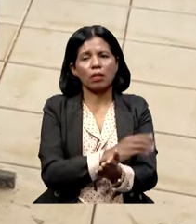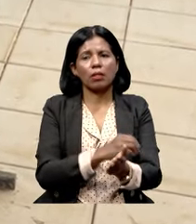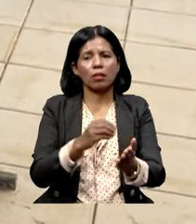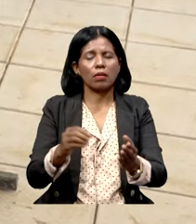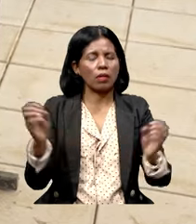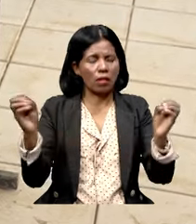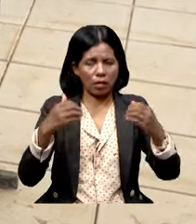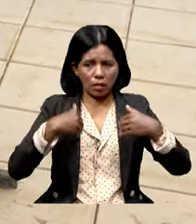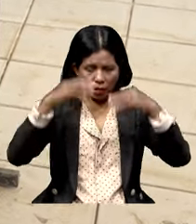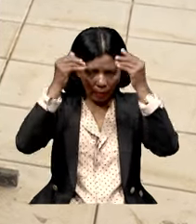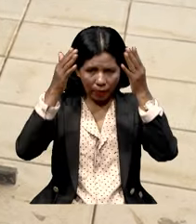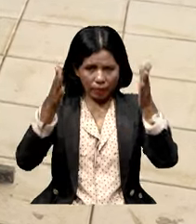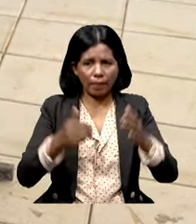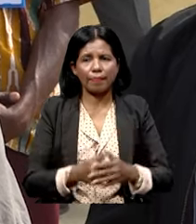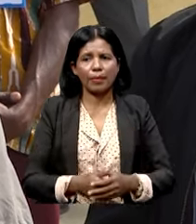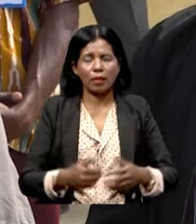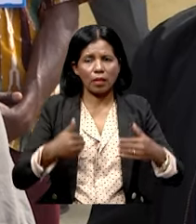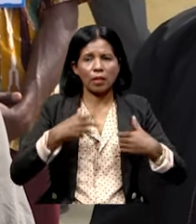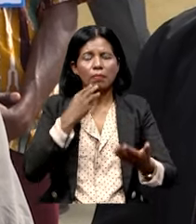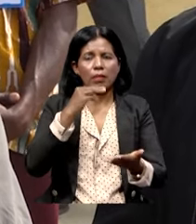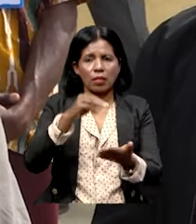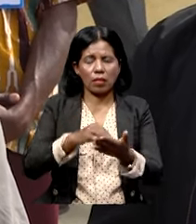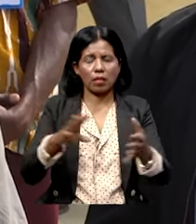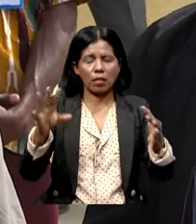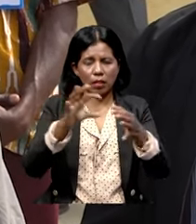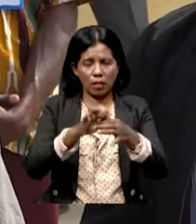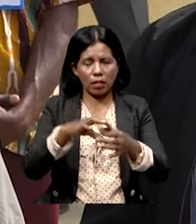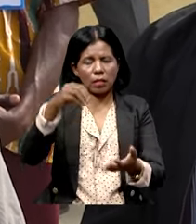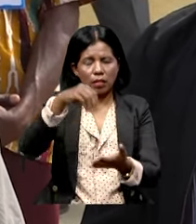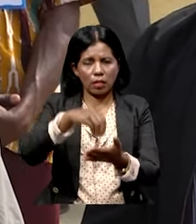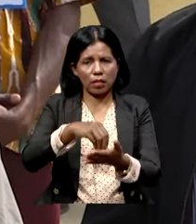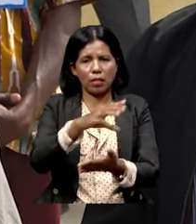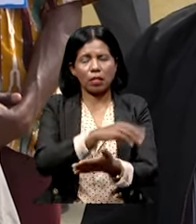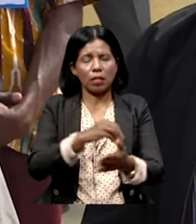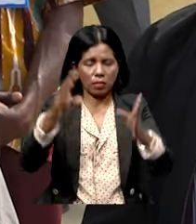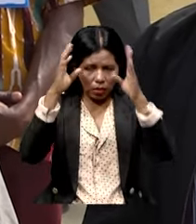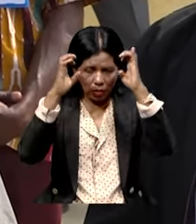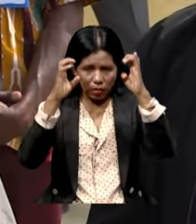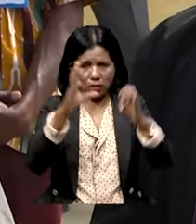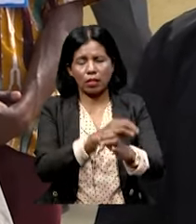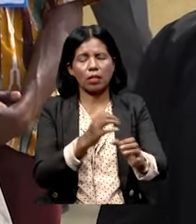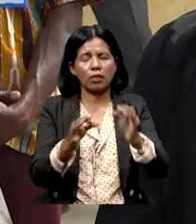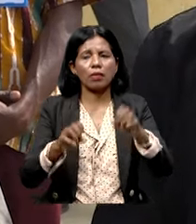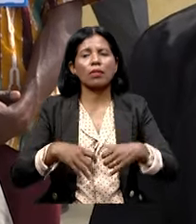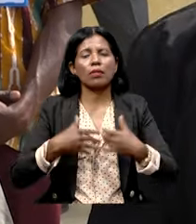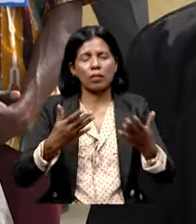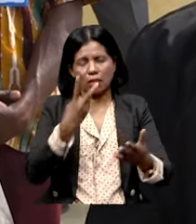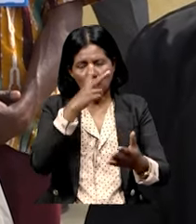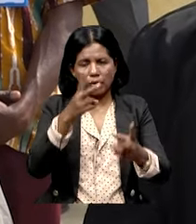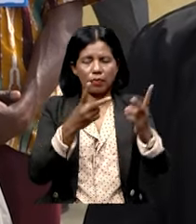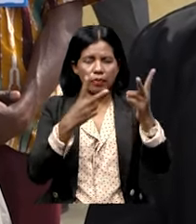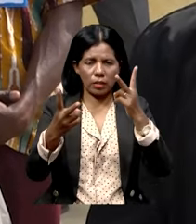menos professor. Minha mensagem liga ali quando eu tenho que investir em Macassi no setor de educação. Quero que a excelência minha visita